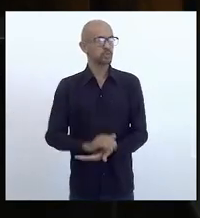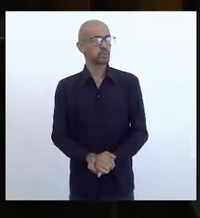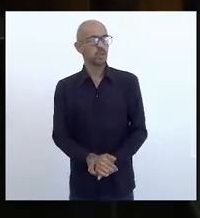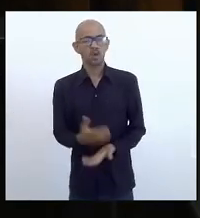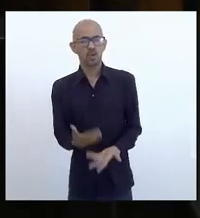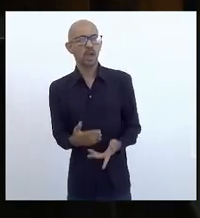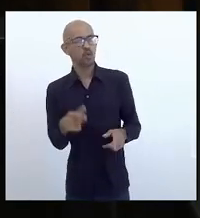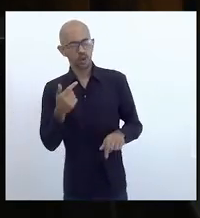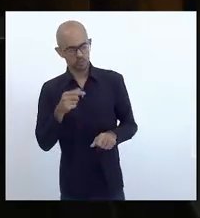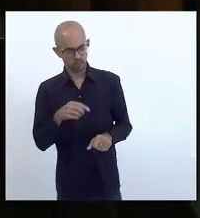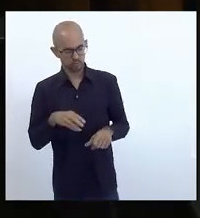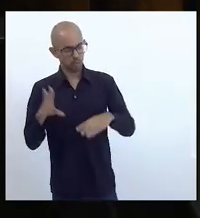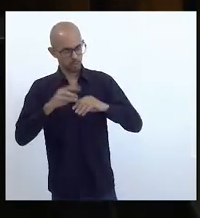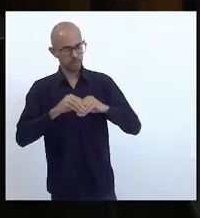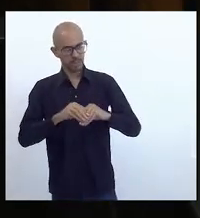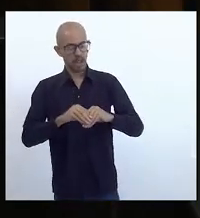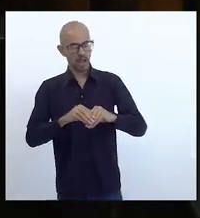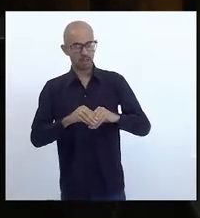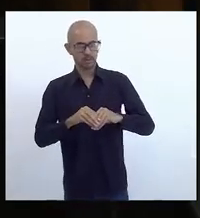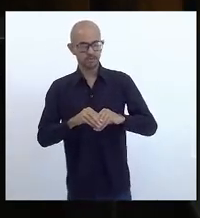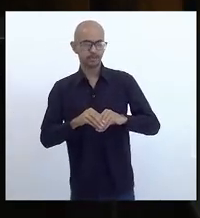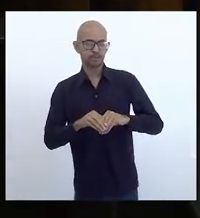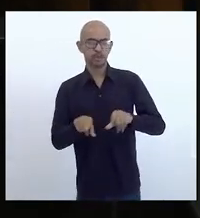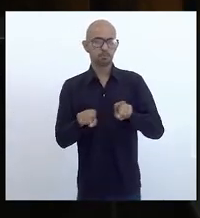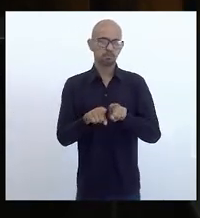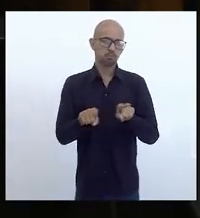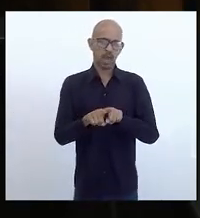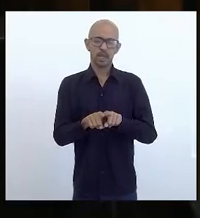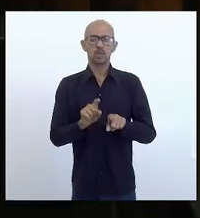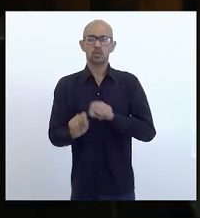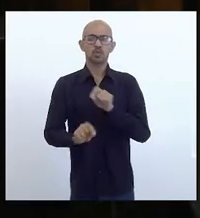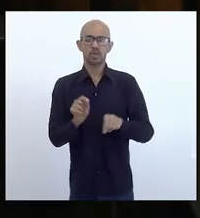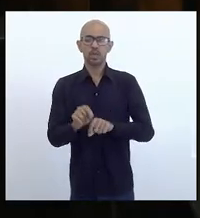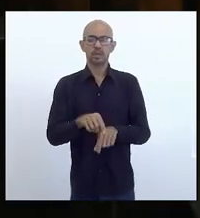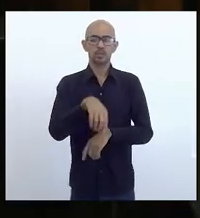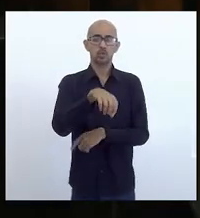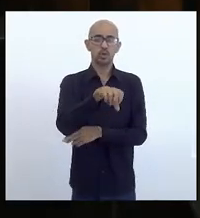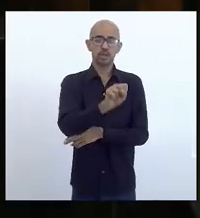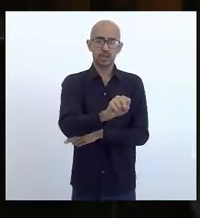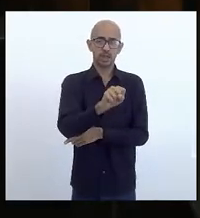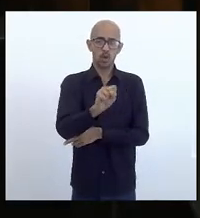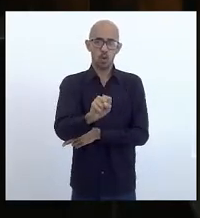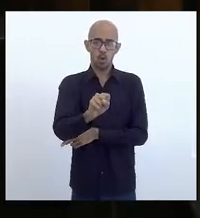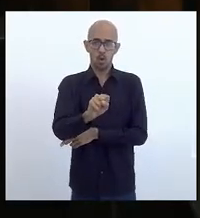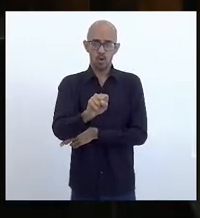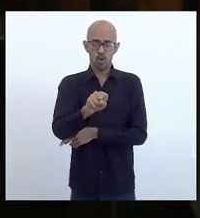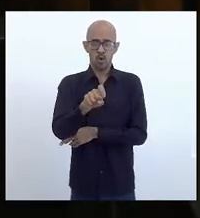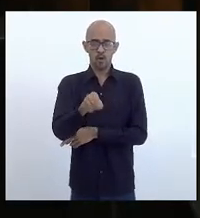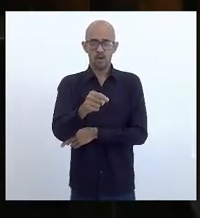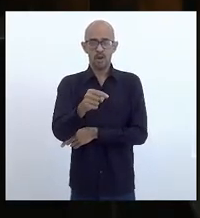deputado Waldeck, dizer que desses 85,8 bilhões,